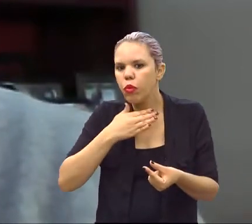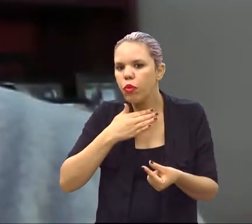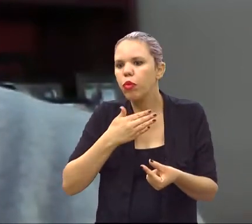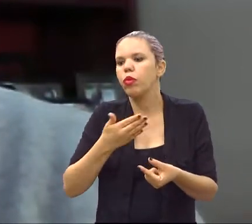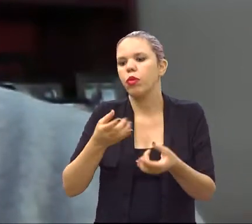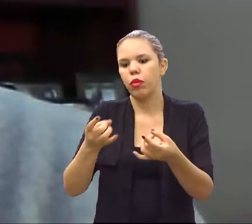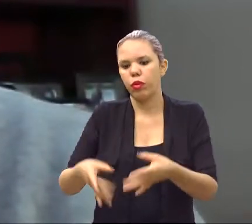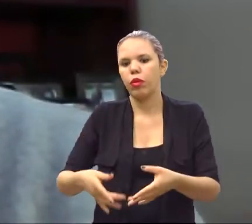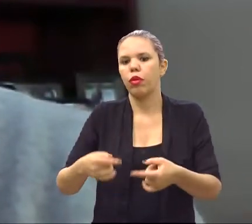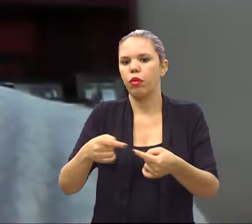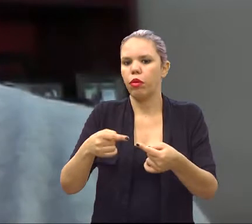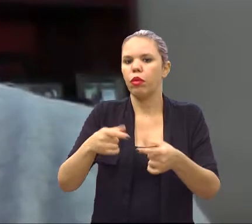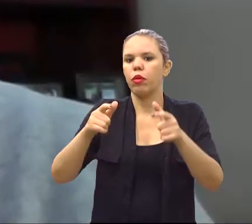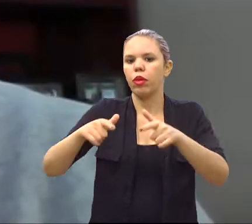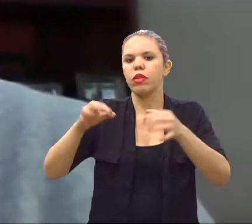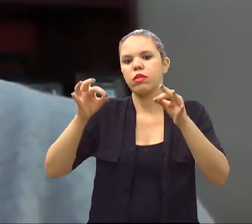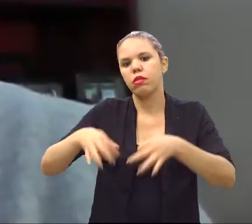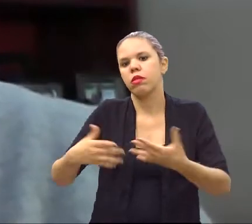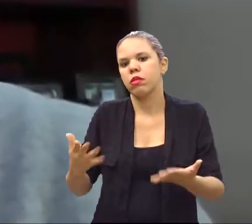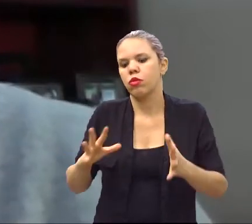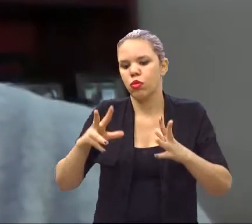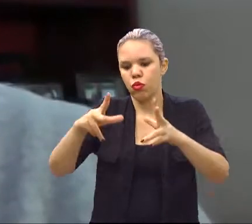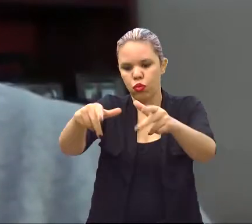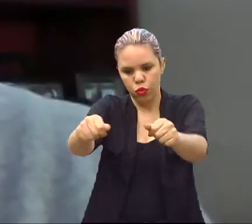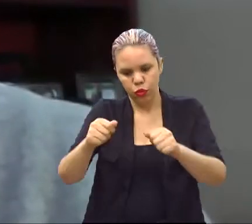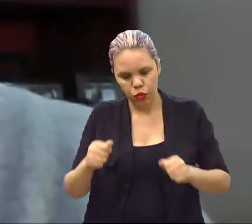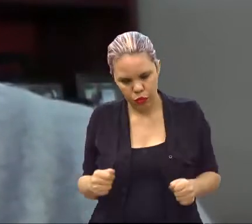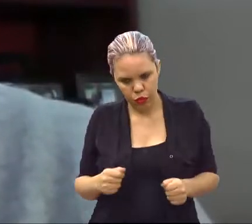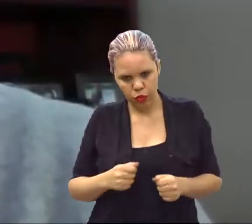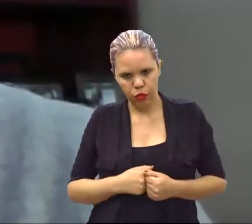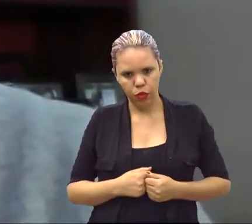de descartes, né? Então, tudo pode ser